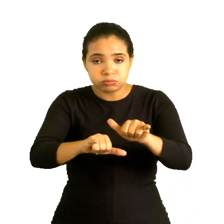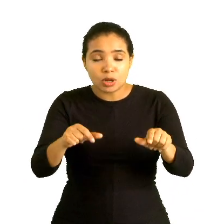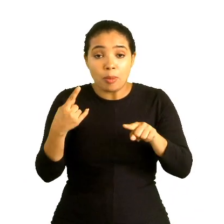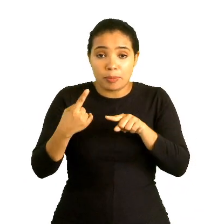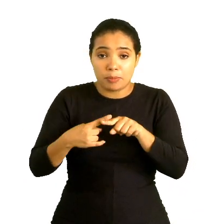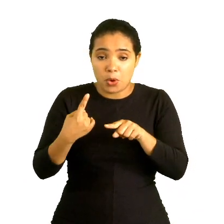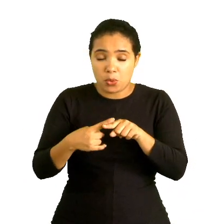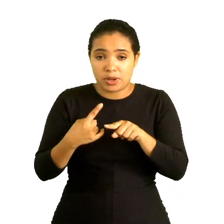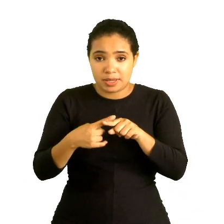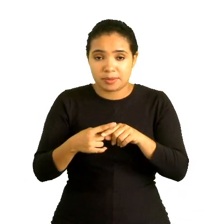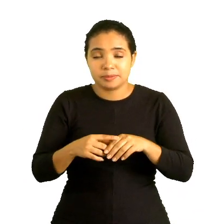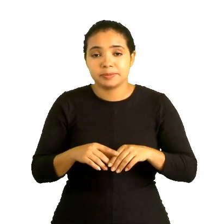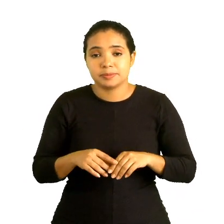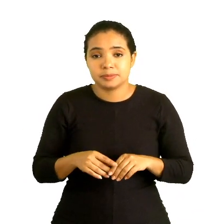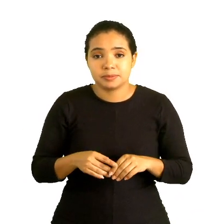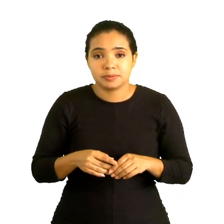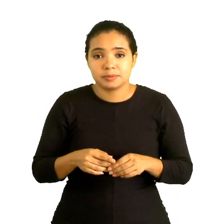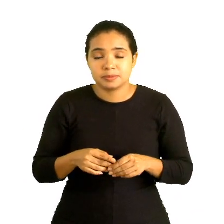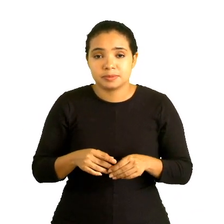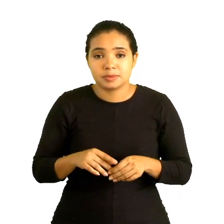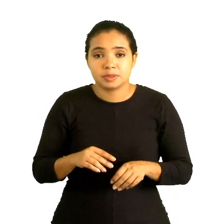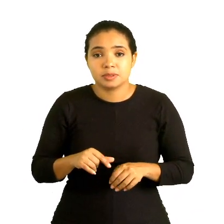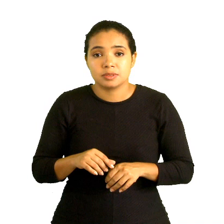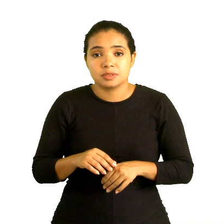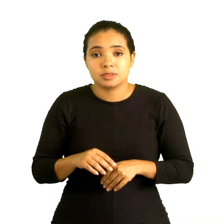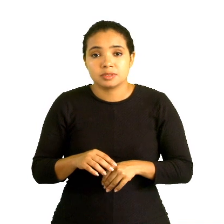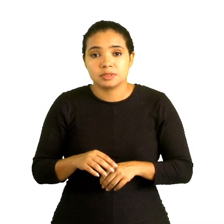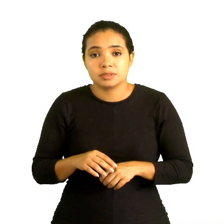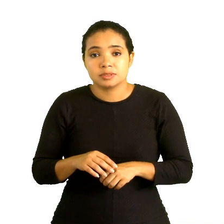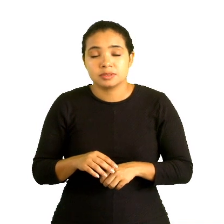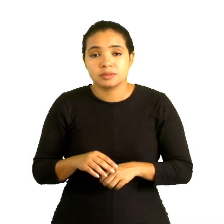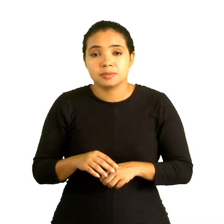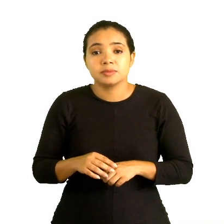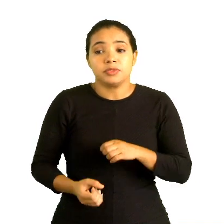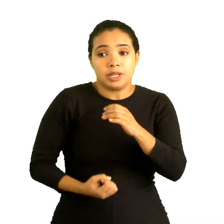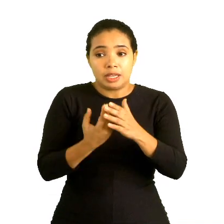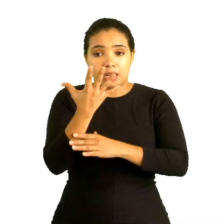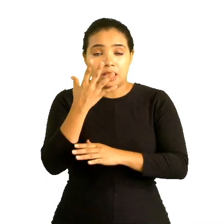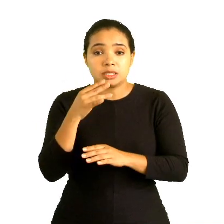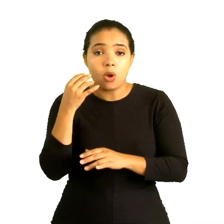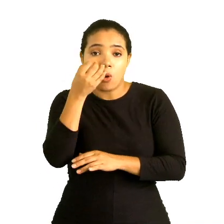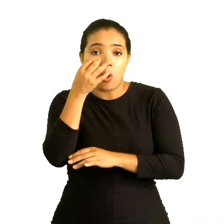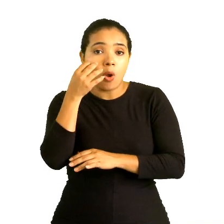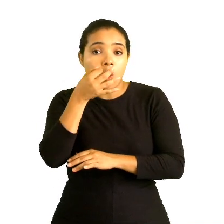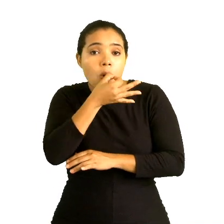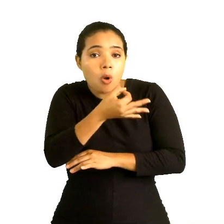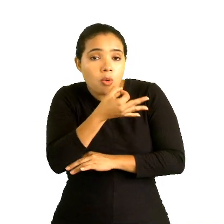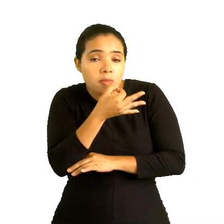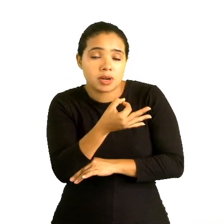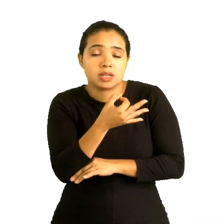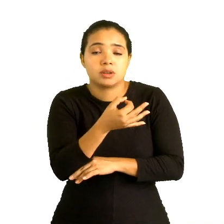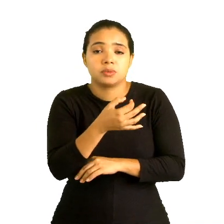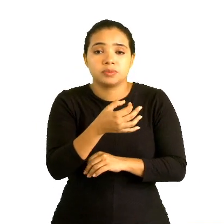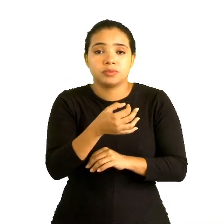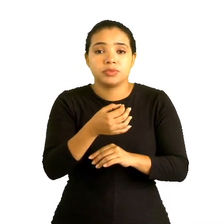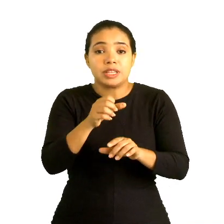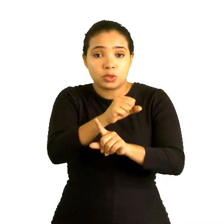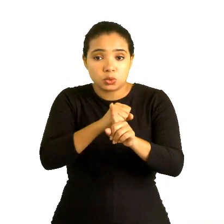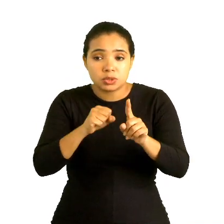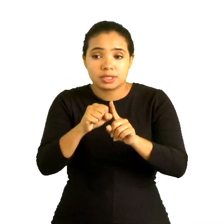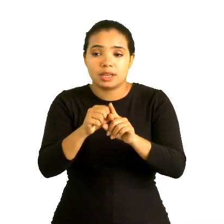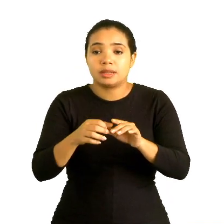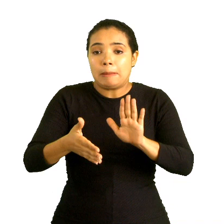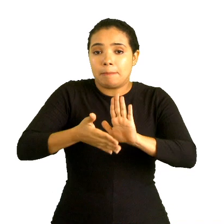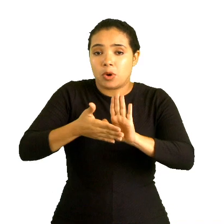vai fazer a formação de opinião e o posicionamento crítico da sociedade, uma vez que propõe